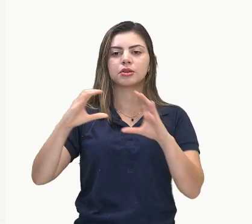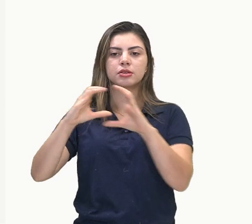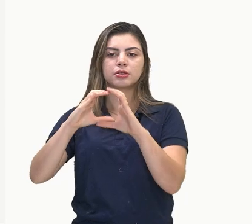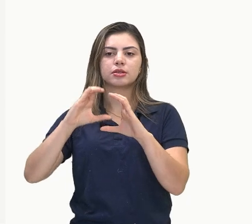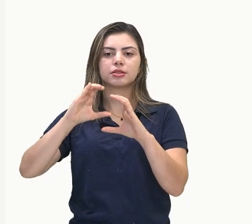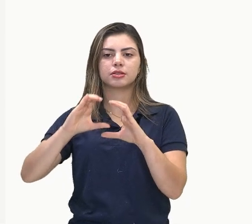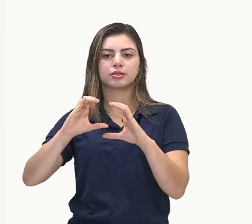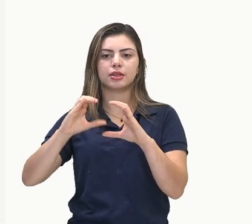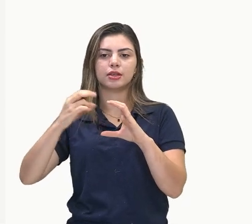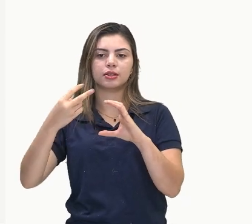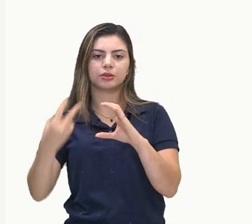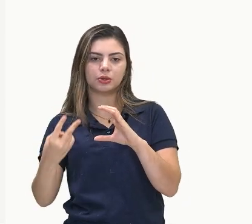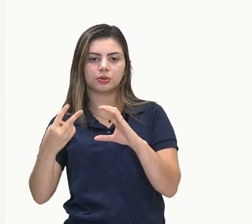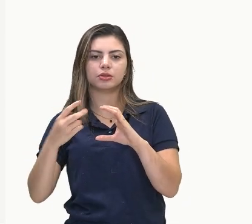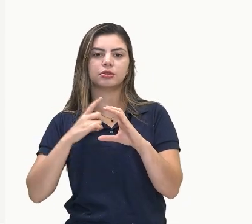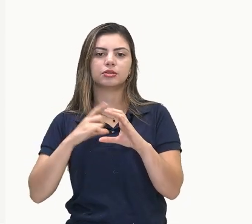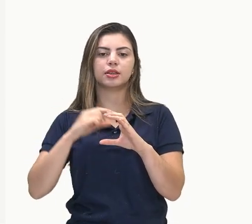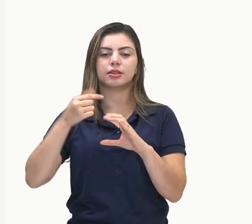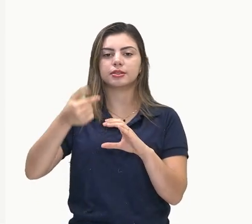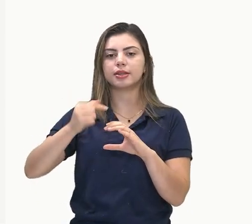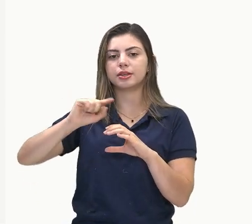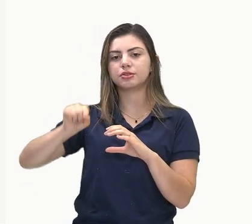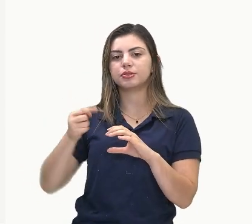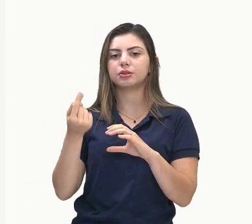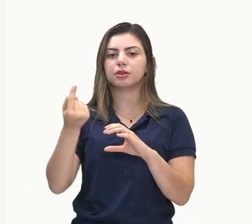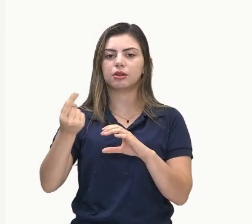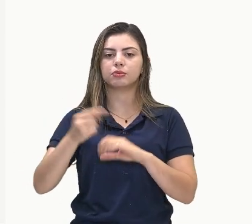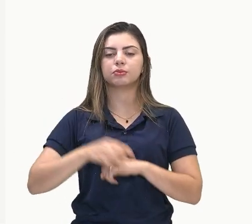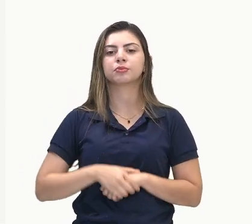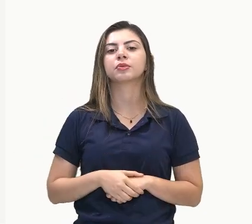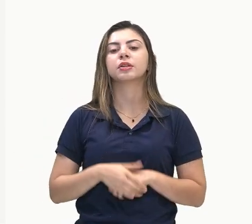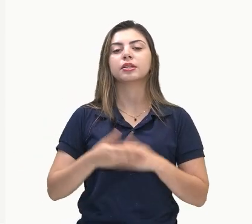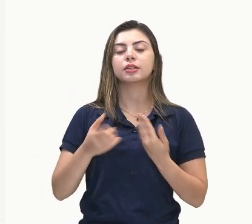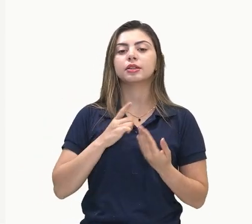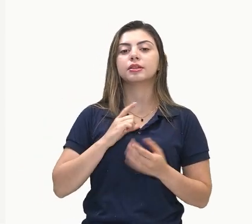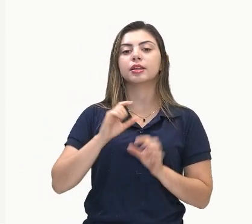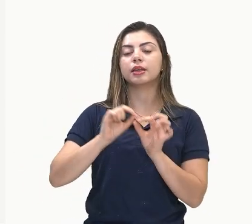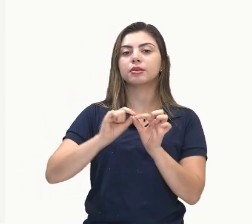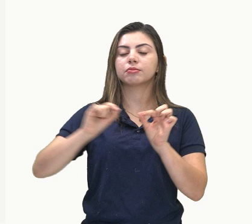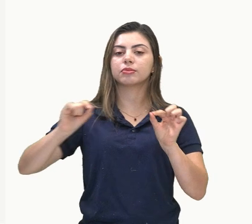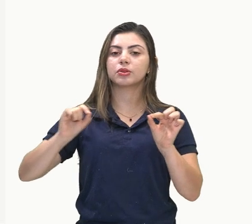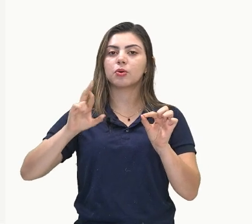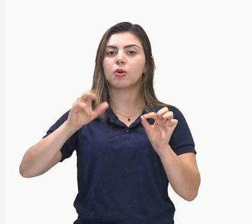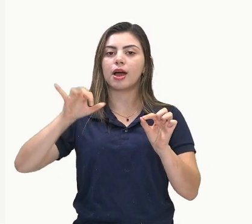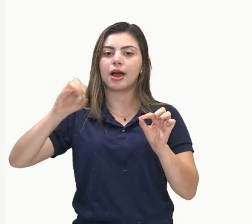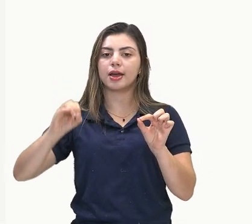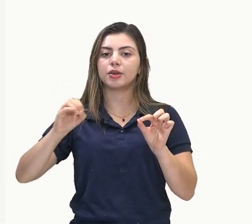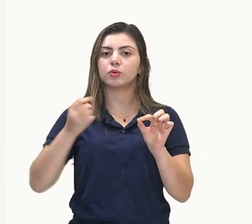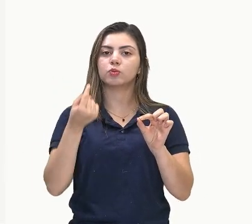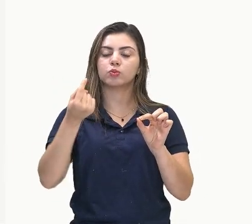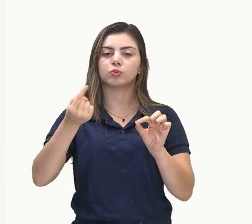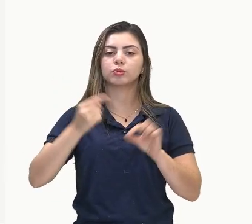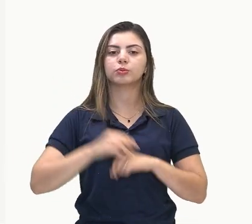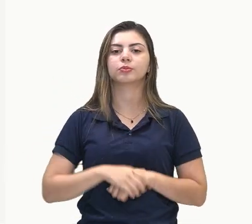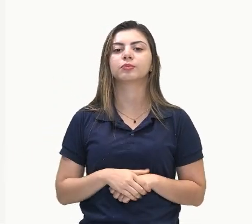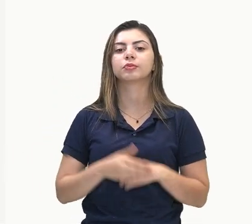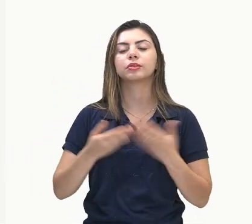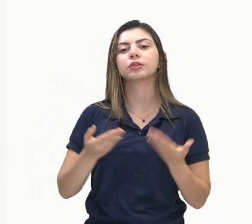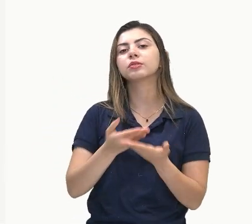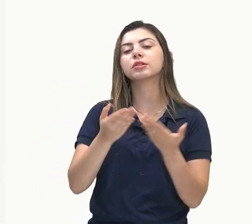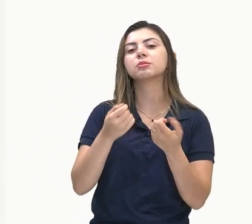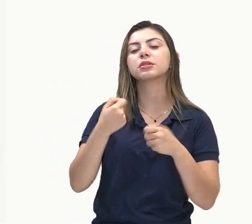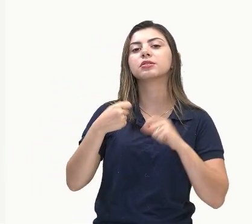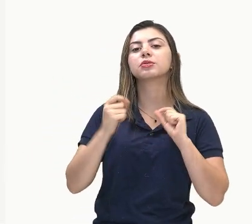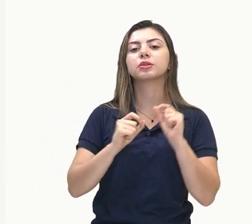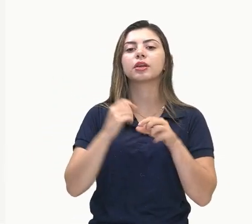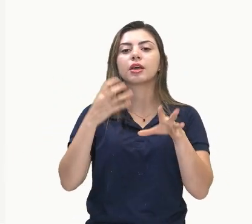ó. Eu já tenho as coordenadas do centro e tenho os valores dos raios aqui. Então, eu vou ter mais trabalho aqui para calcular o quê? A